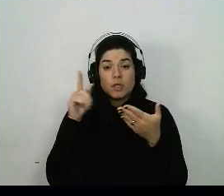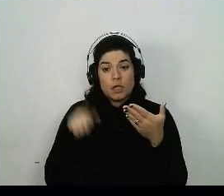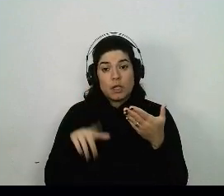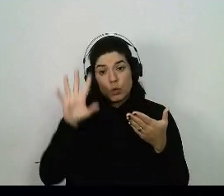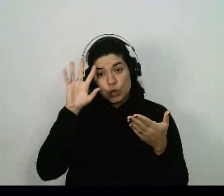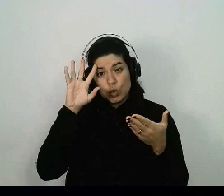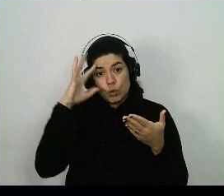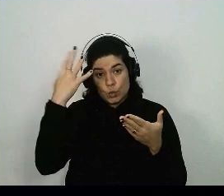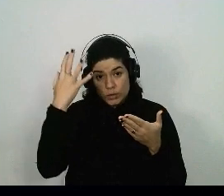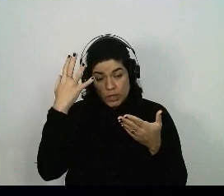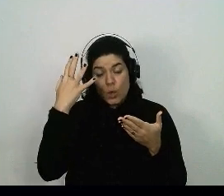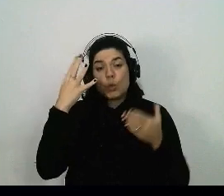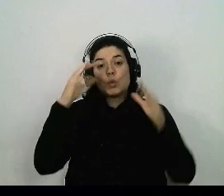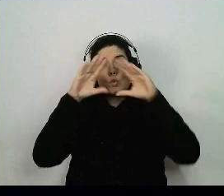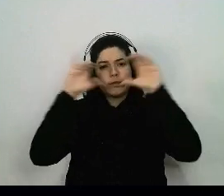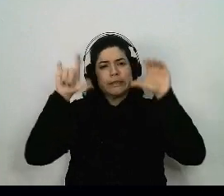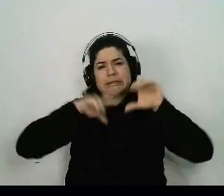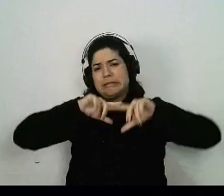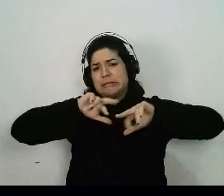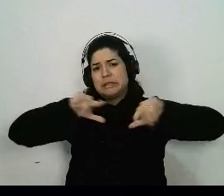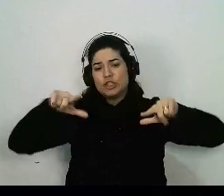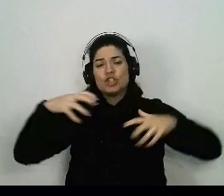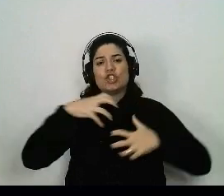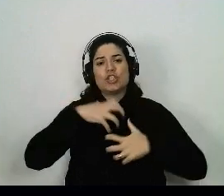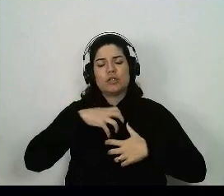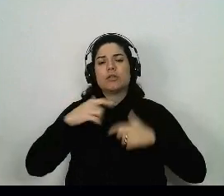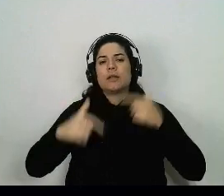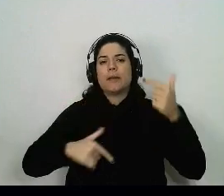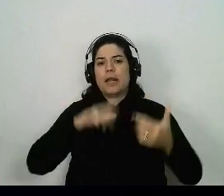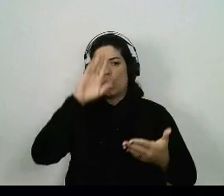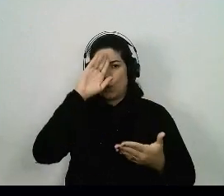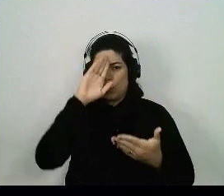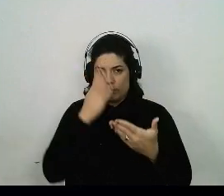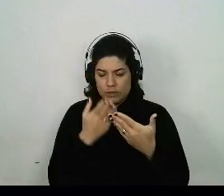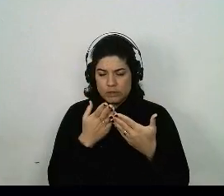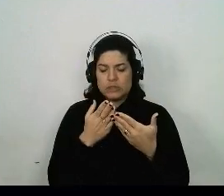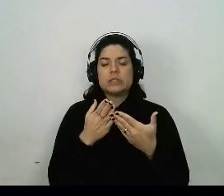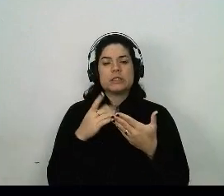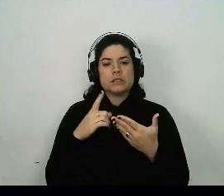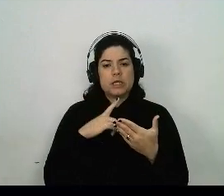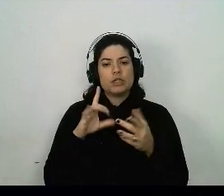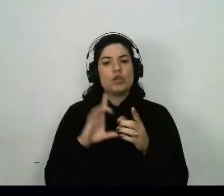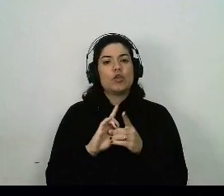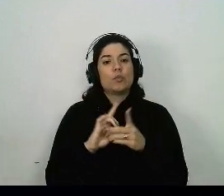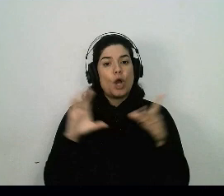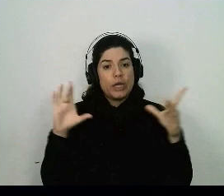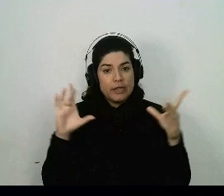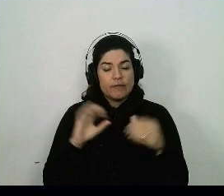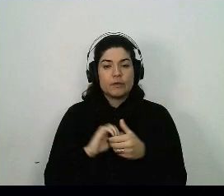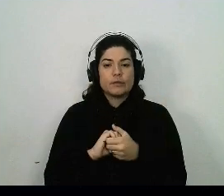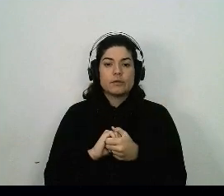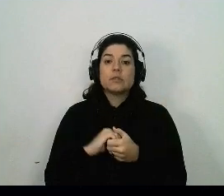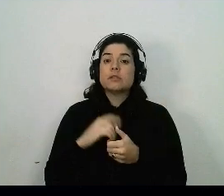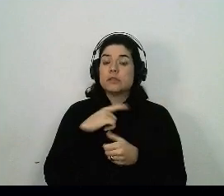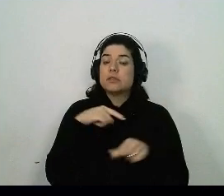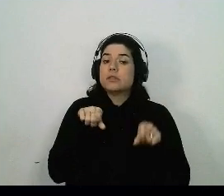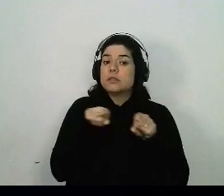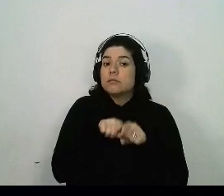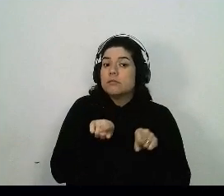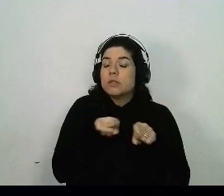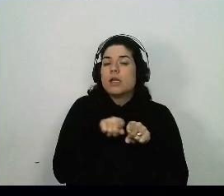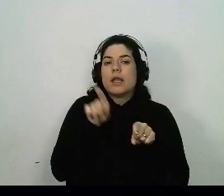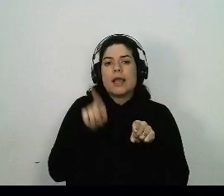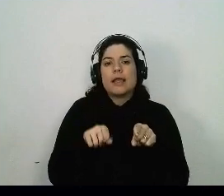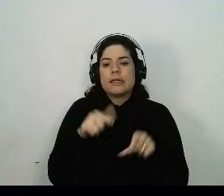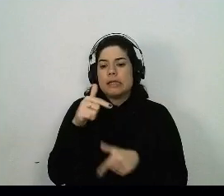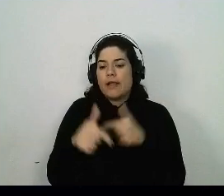tem diversas maneiras de trabalhar confiabilidade, disponibilidade, então, desde alta disponibilidade de